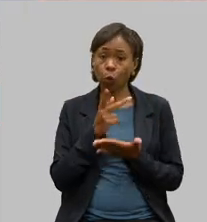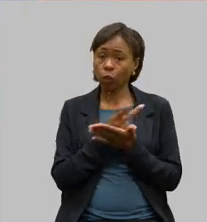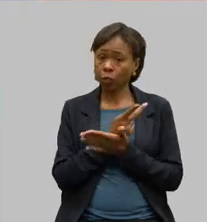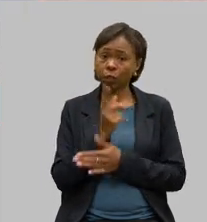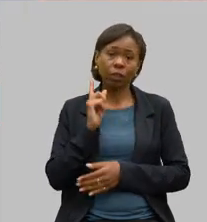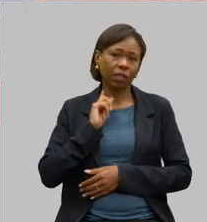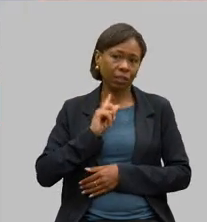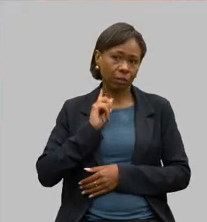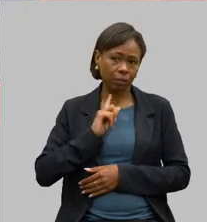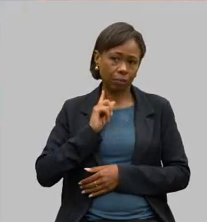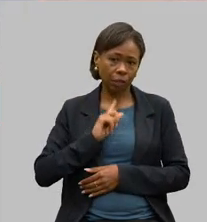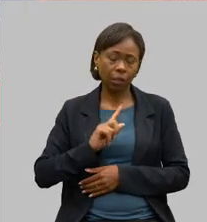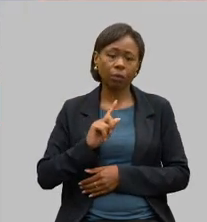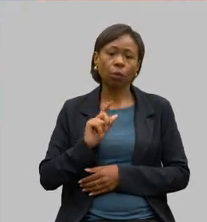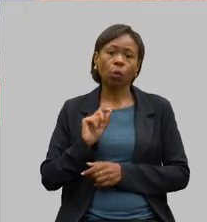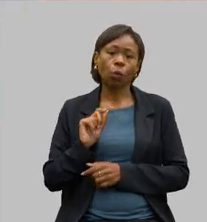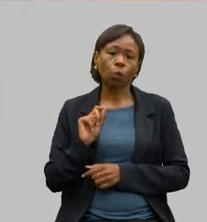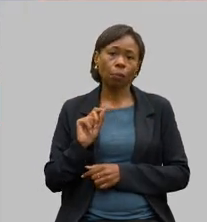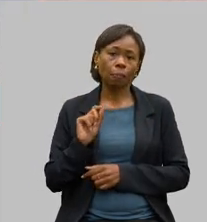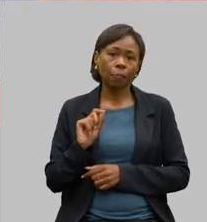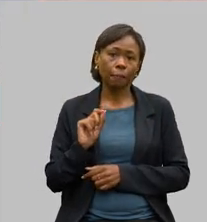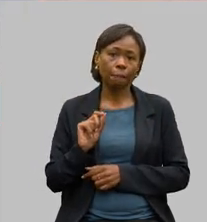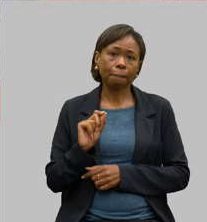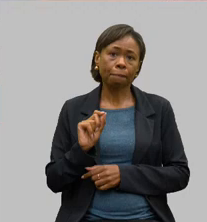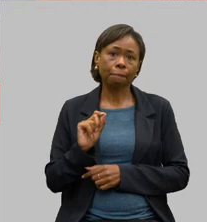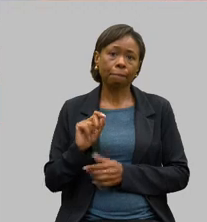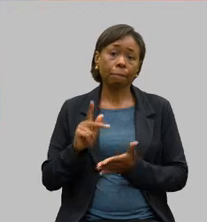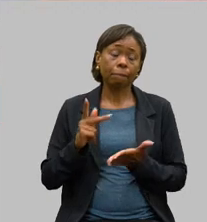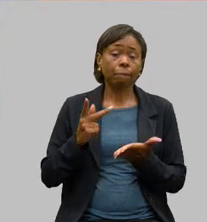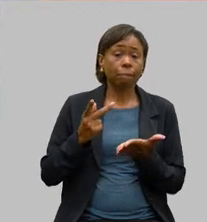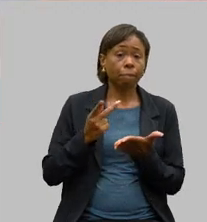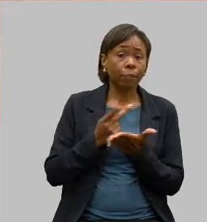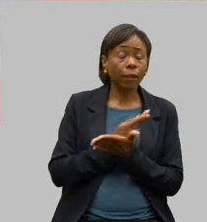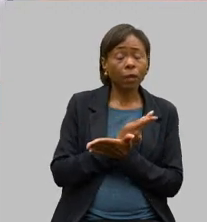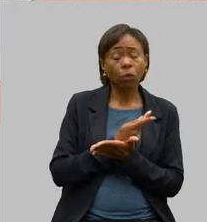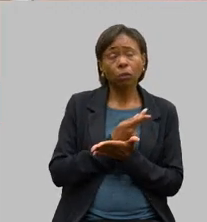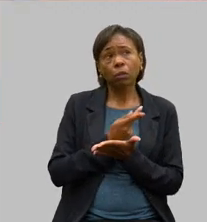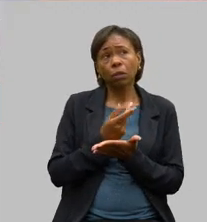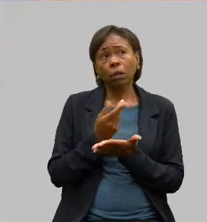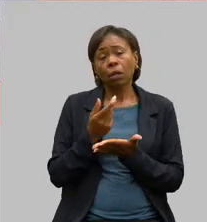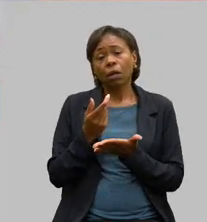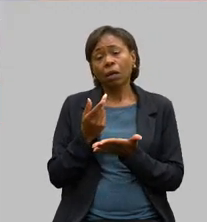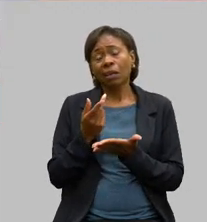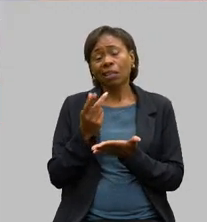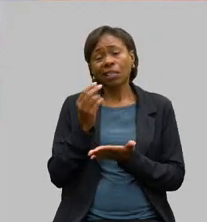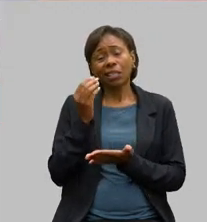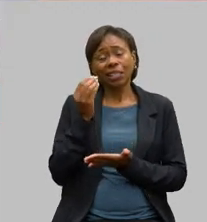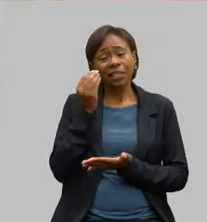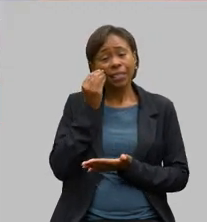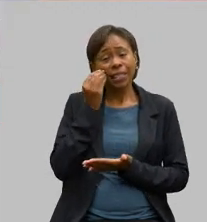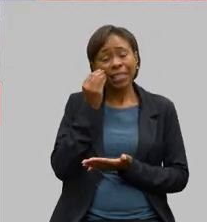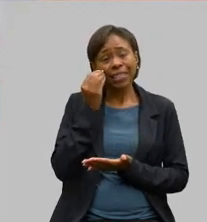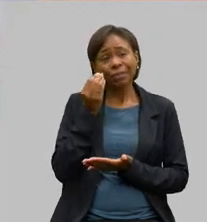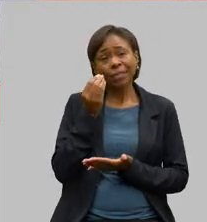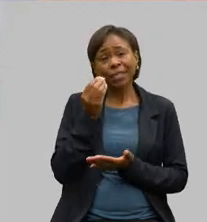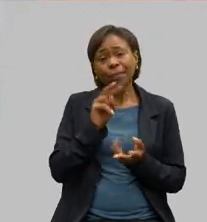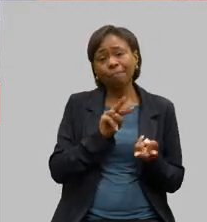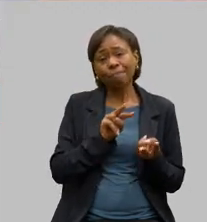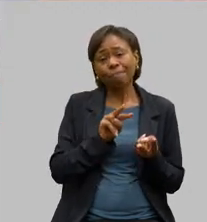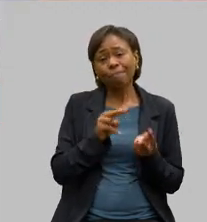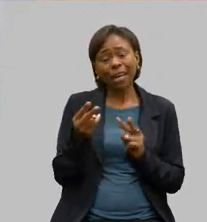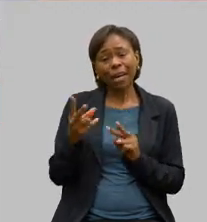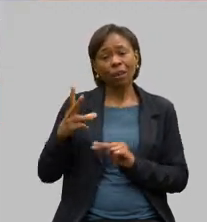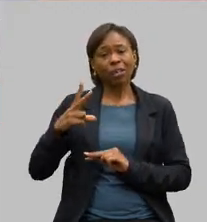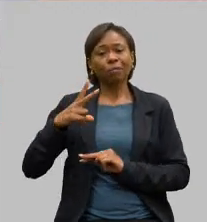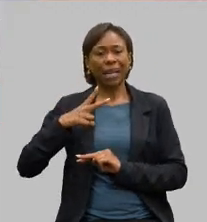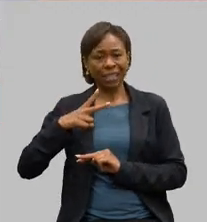né a tentativa eh de privatização Nem sei como dizer da filarmônica